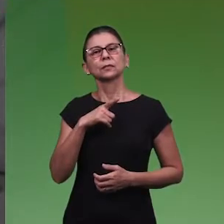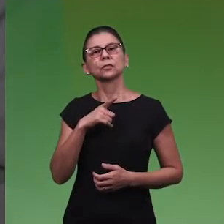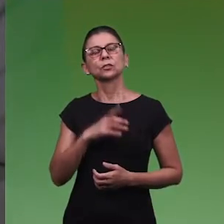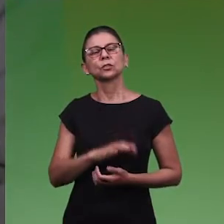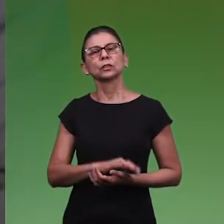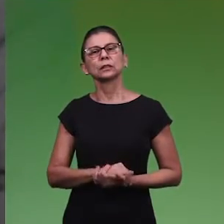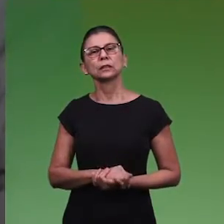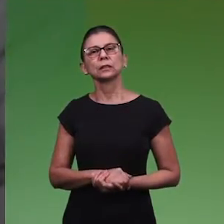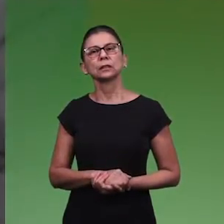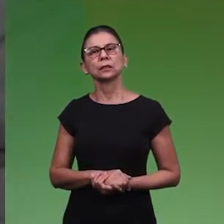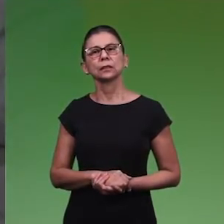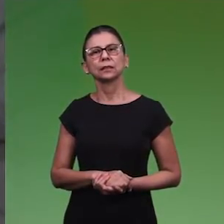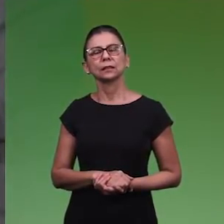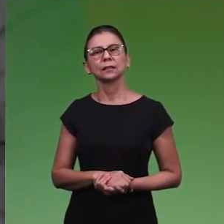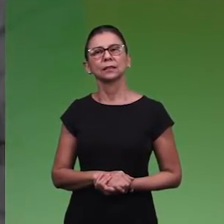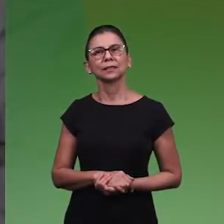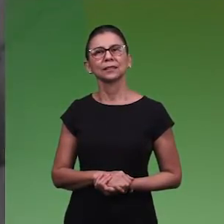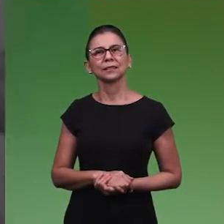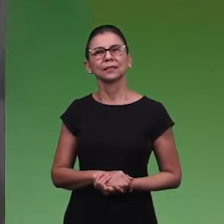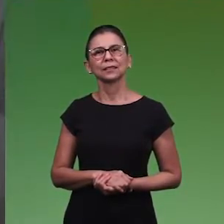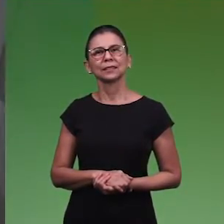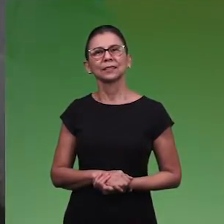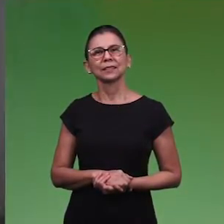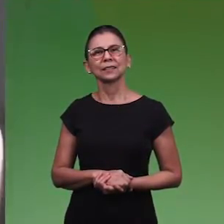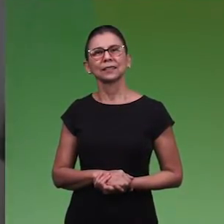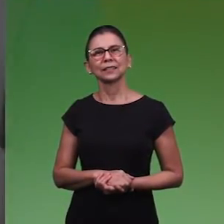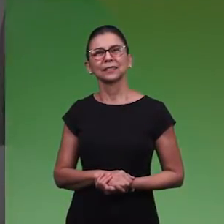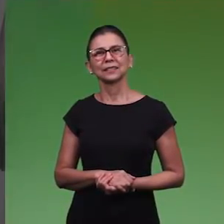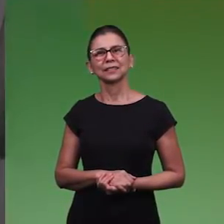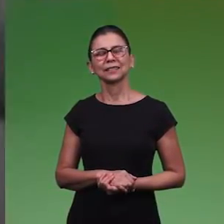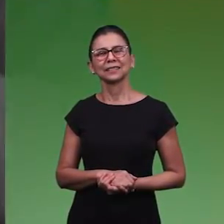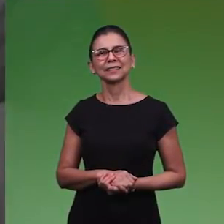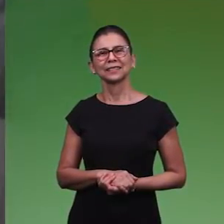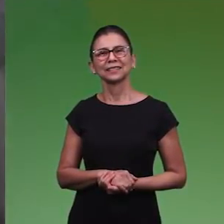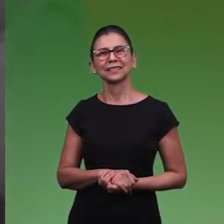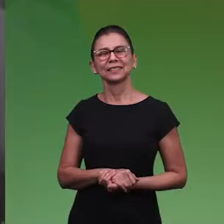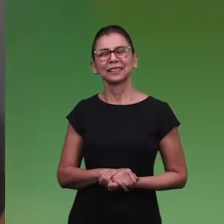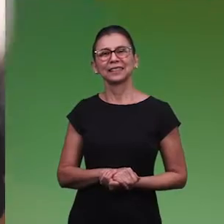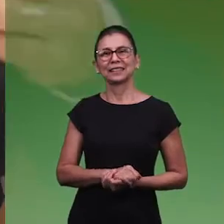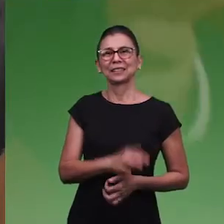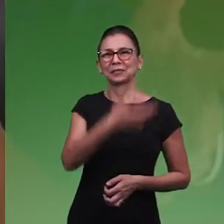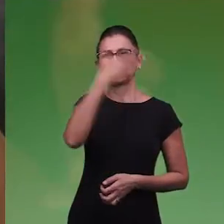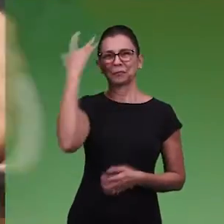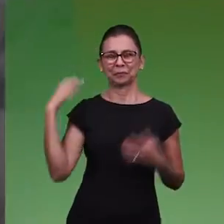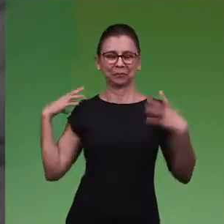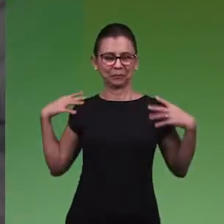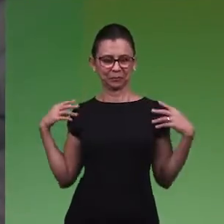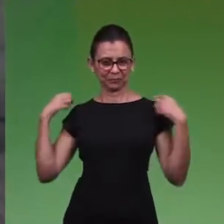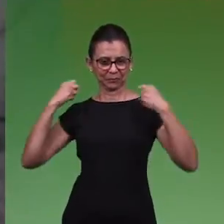E tinha pessoas, né, que se destacavam, que iam já de terno para lá, buscando uma unção, né?